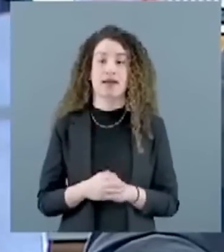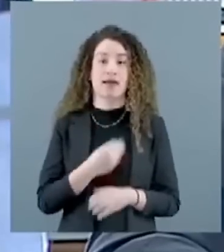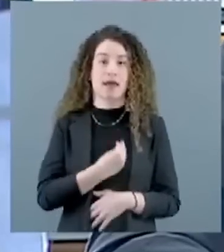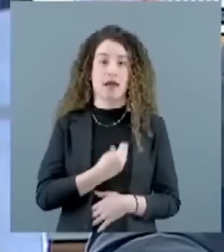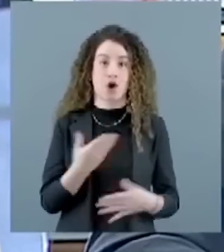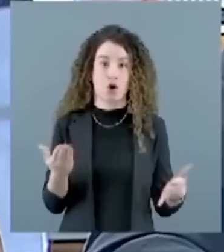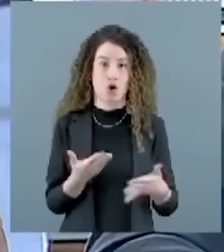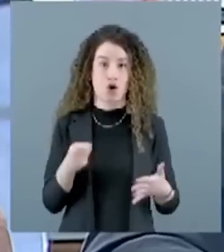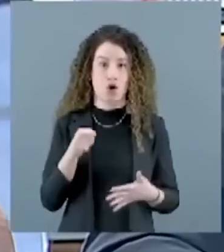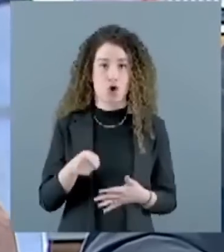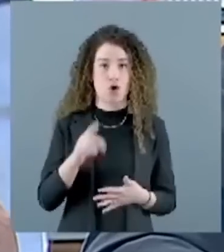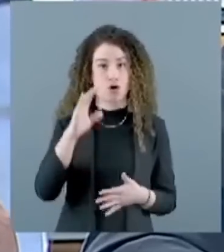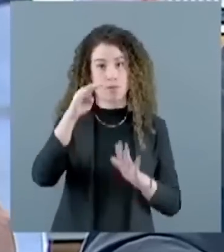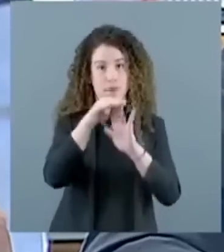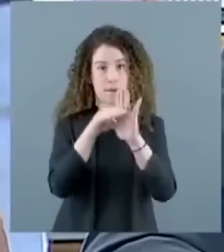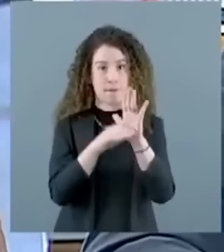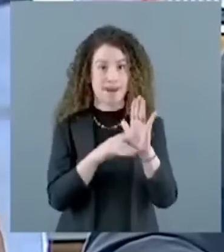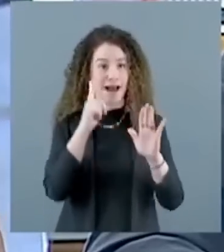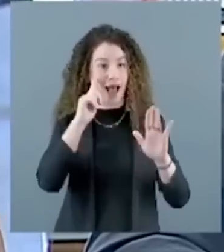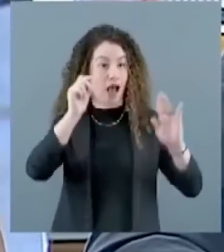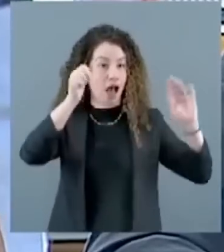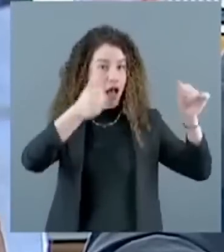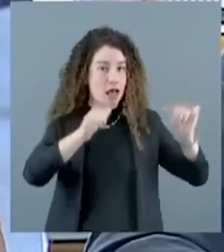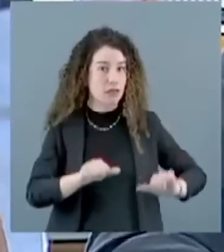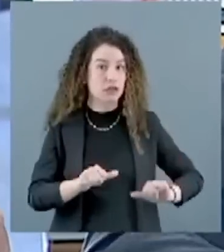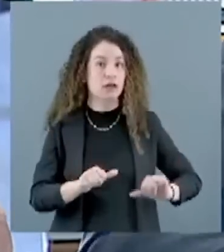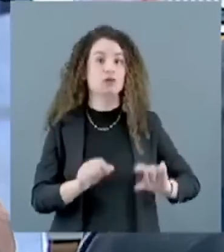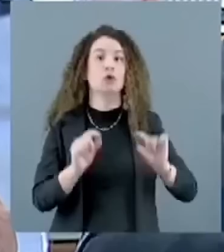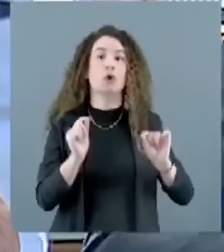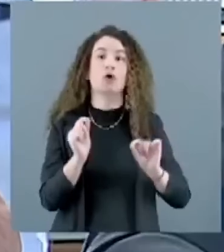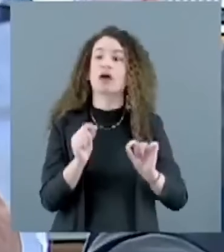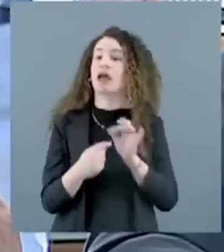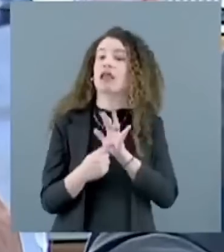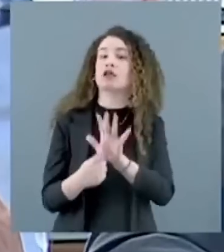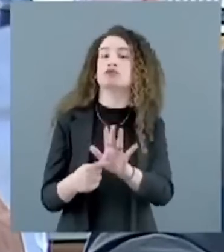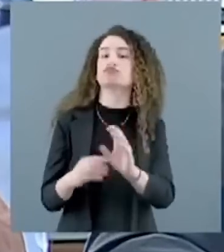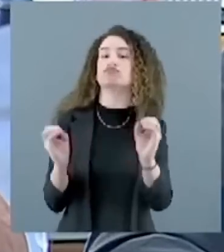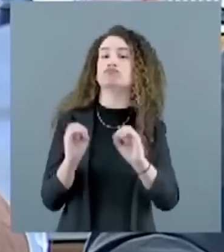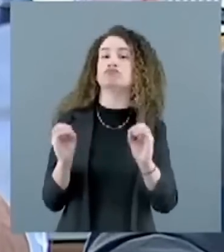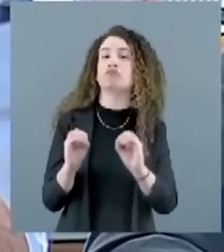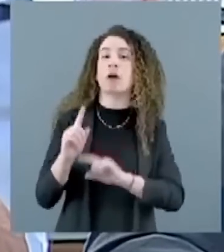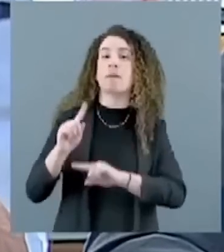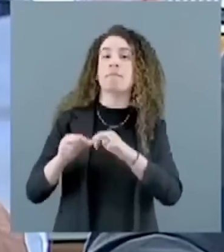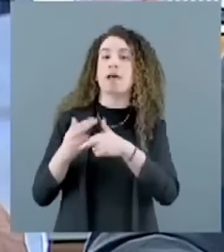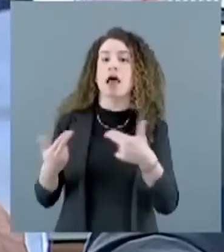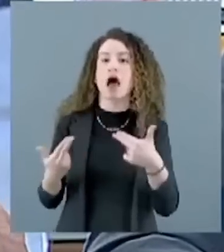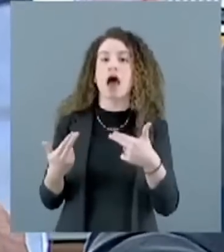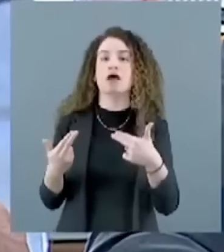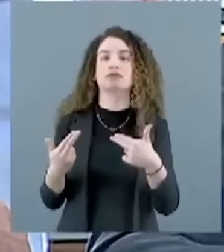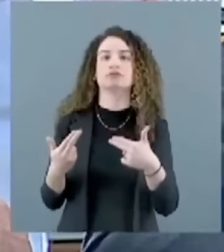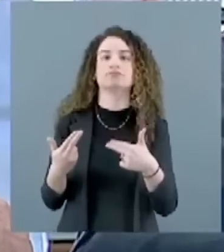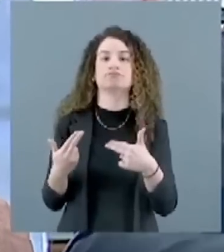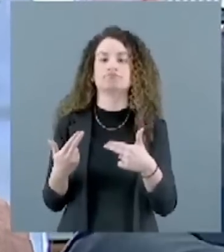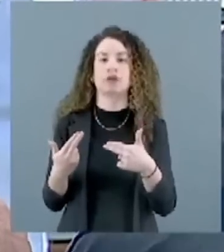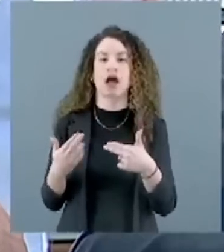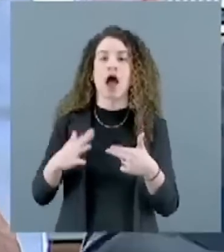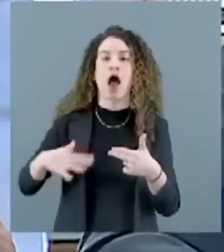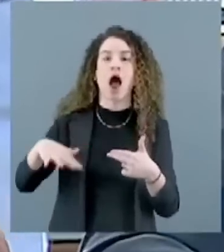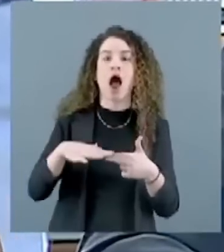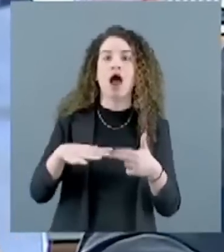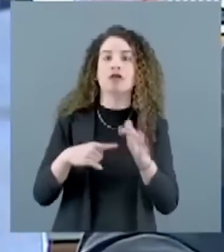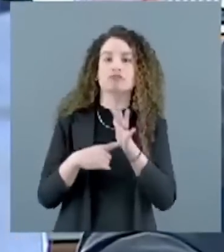questão de ordem não merece sequer ser analisada, na medida em que não indicou qualquer dispositivo regimental pertinente, até porque não